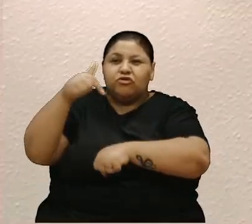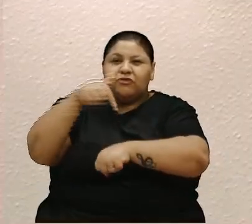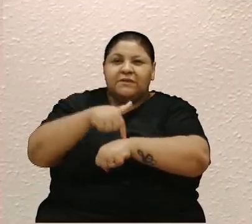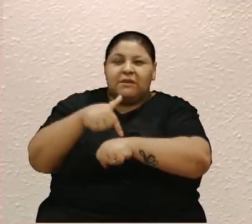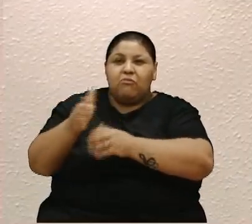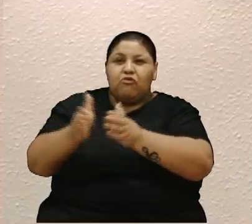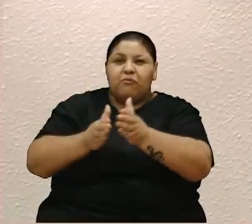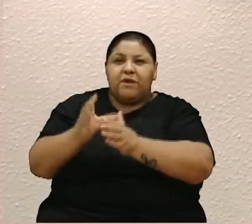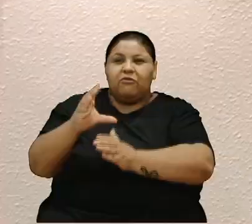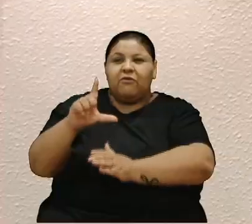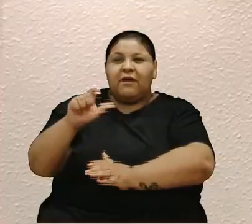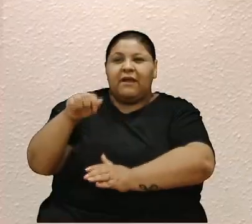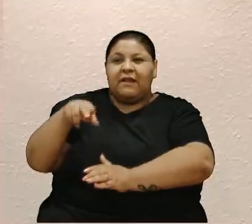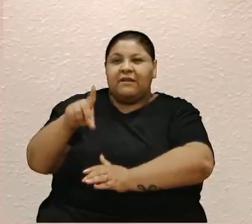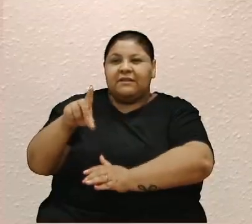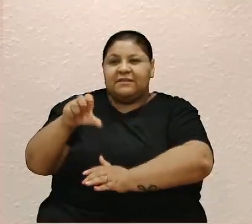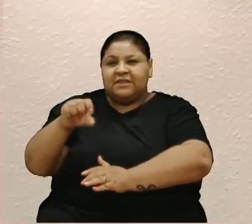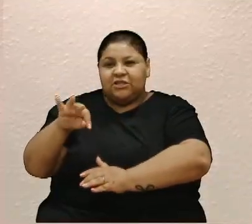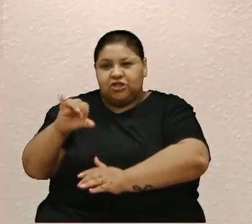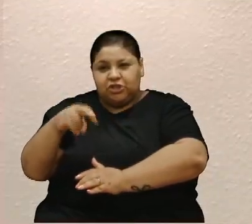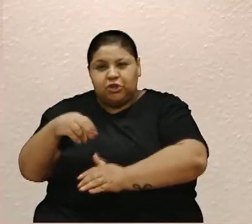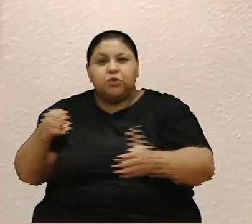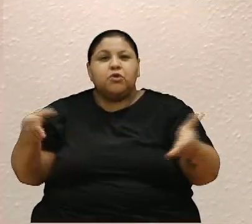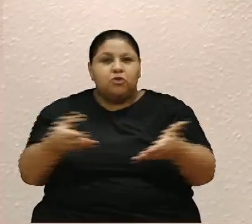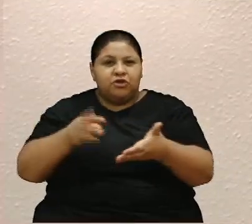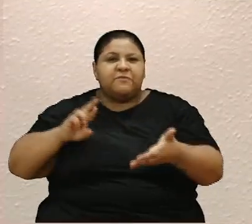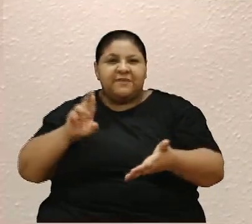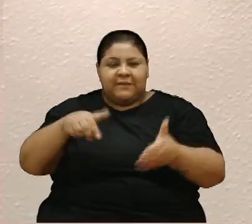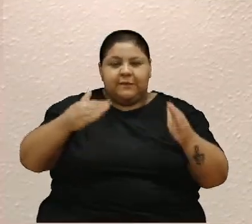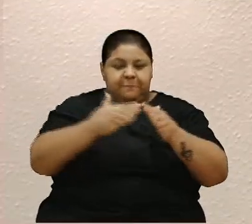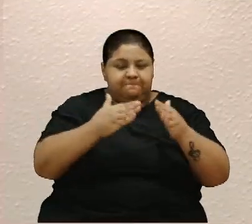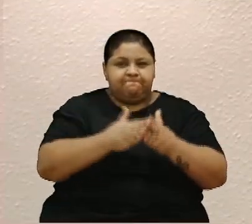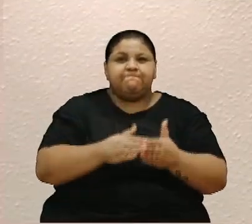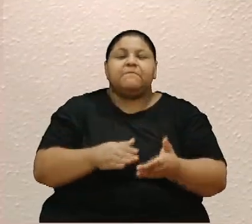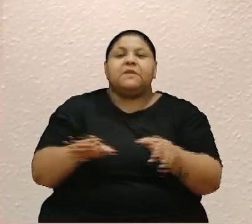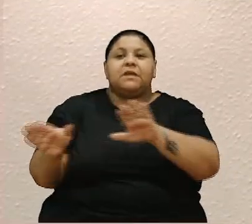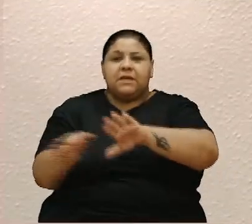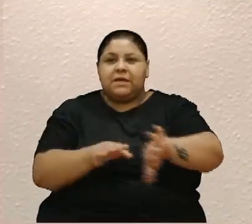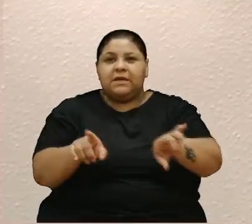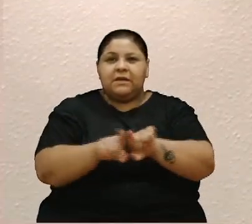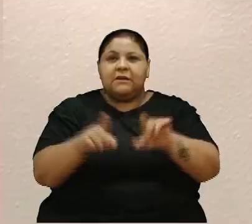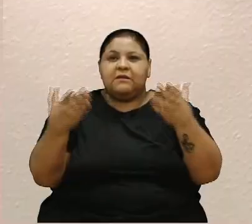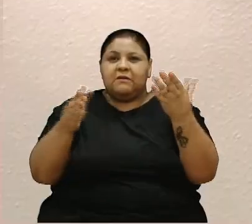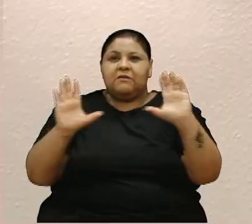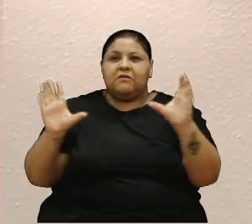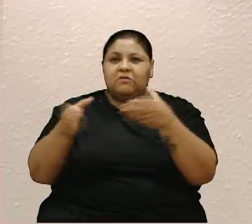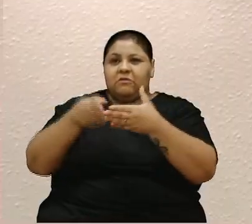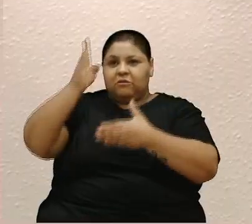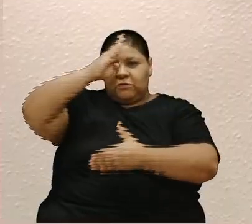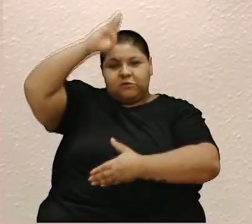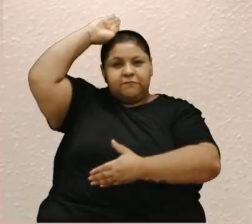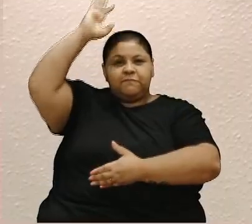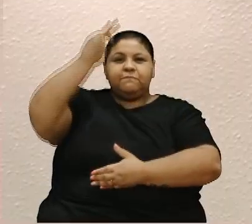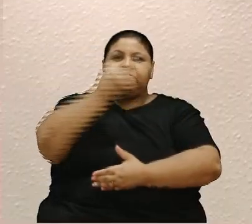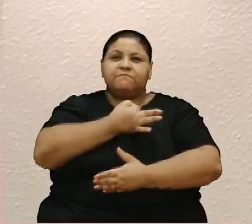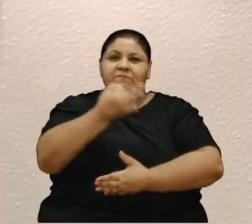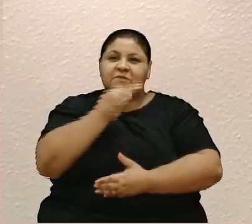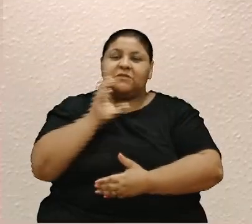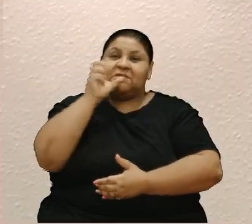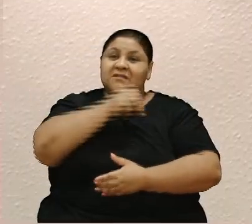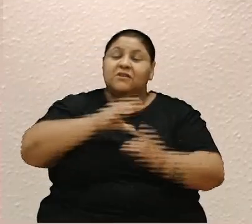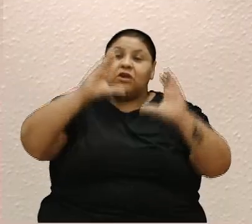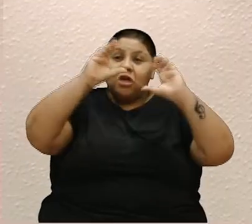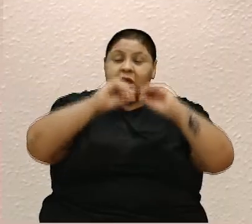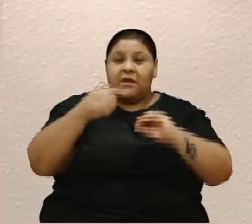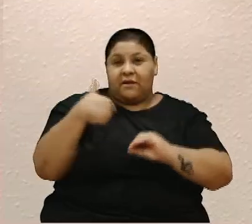aqui nessa casa. Segundo momento, senhor presidente, eu gostaria de fazer um voto de louvor ao Corpo de Bombeiros na nossa cidade. Sábado de noite